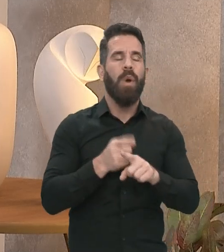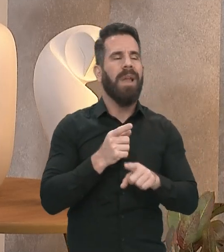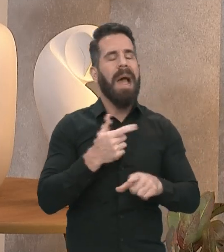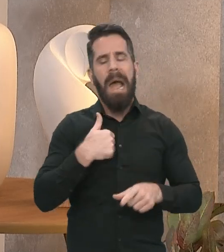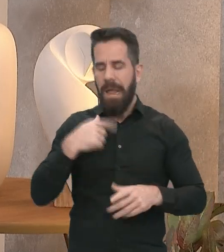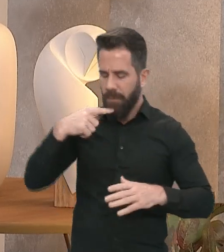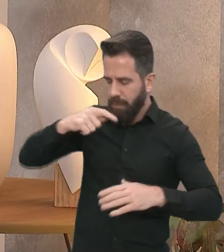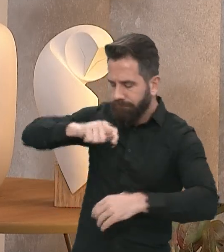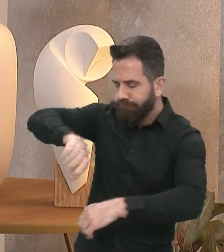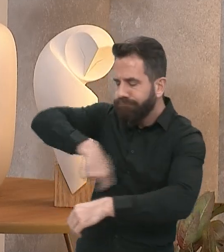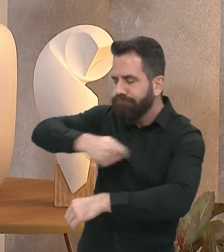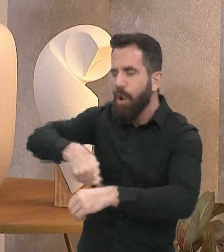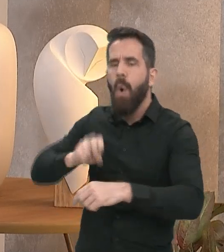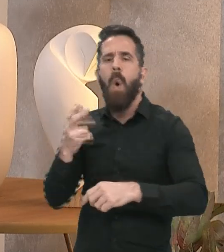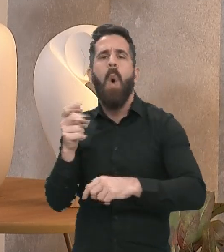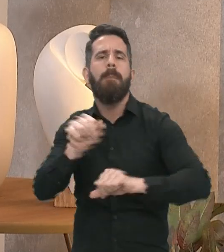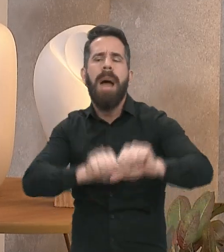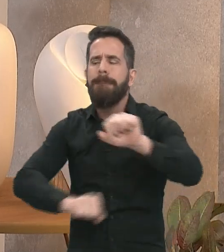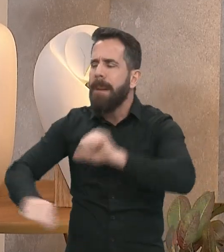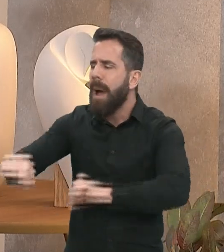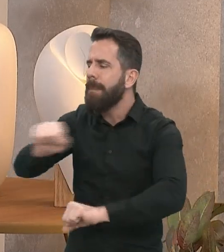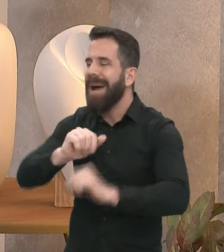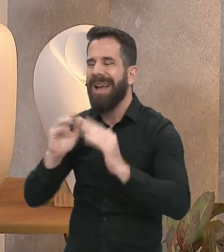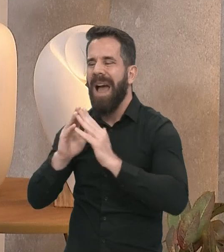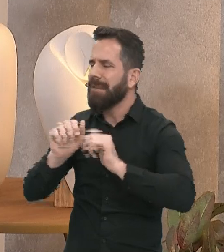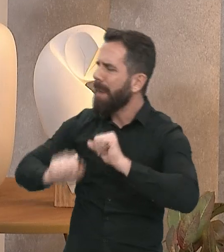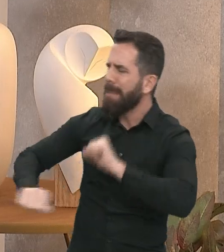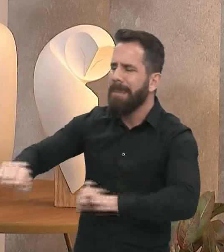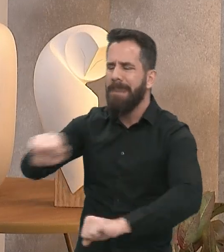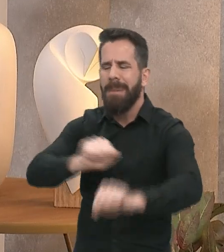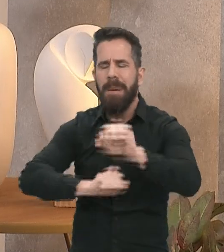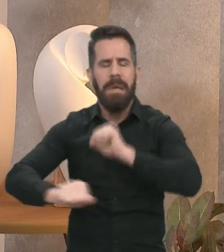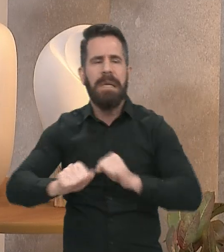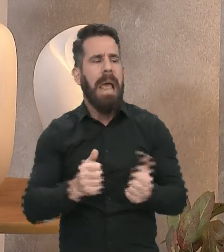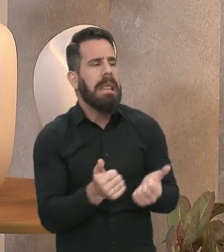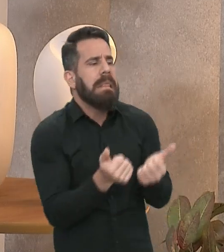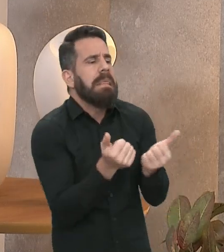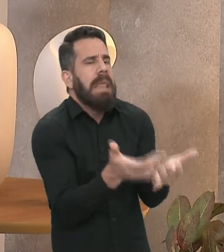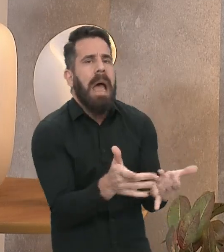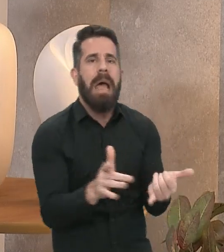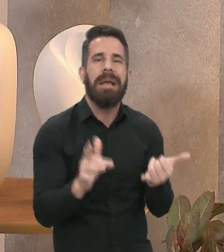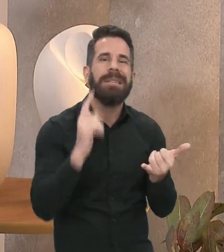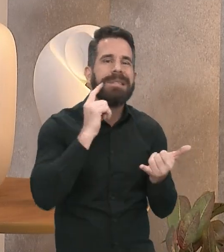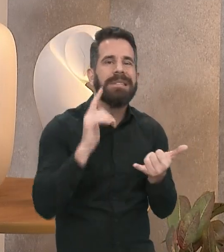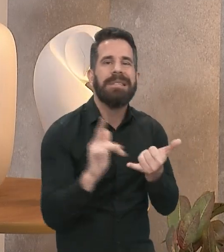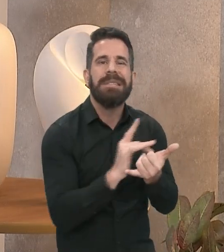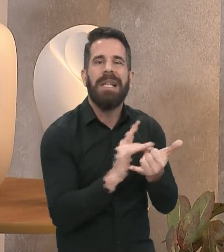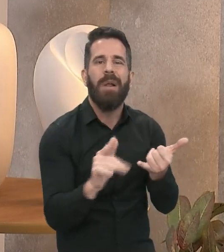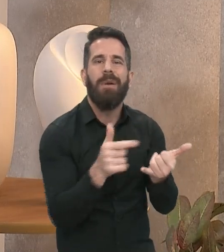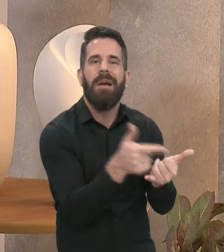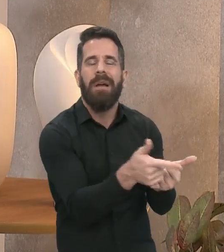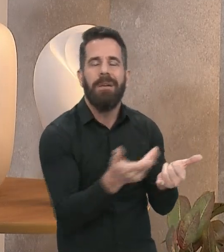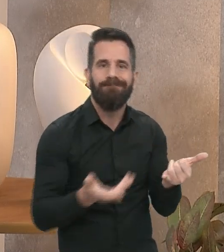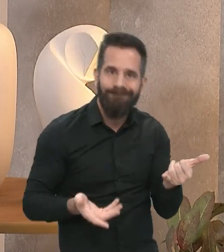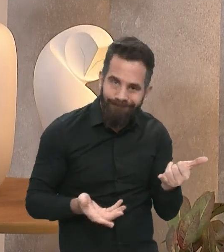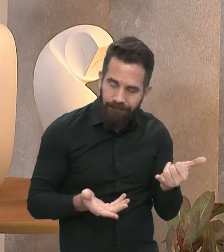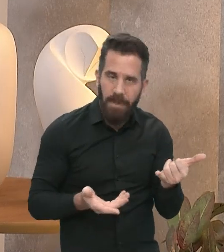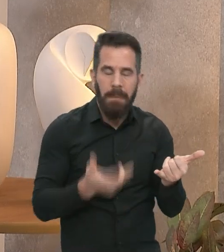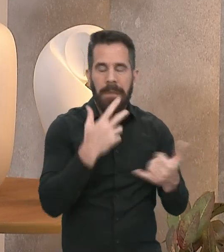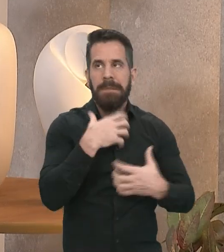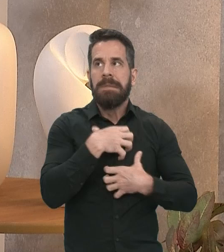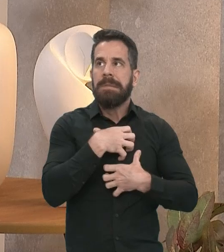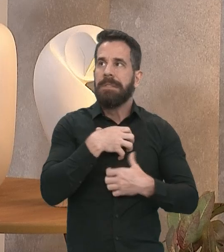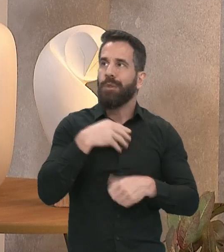coloca a criança na tela porque é a única opção. Então é muito difícil a gente que não tem uma vivência